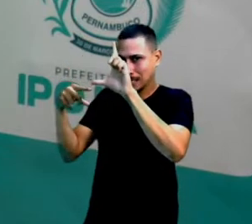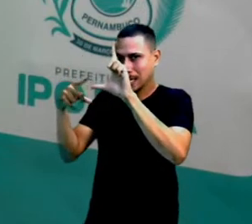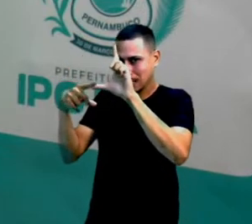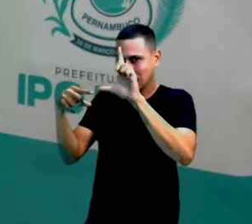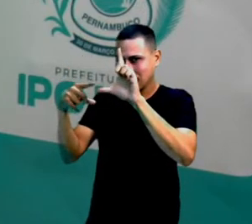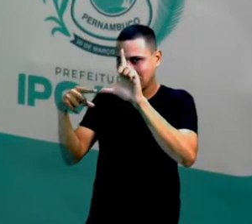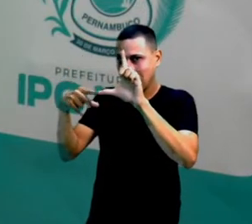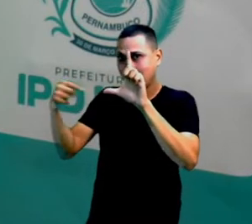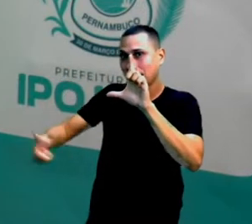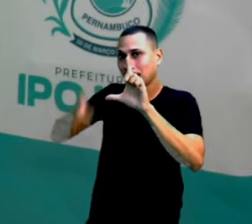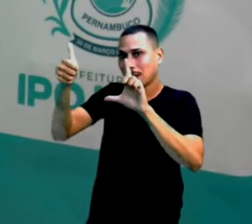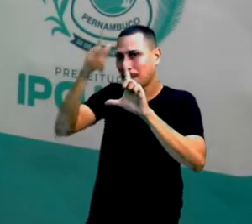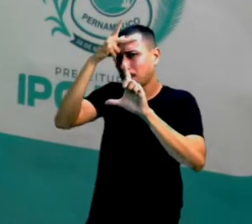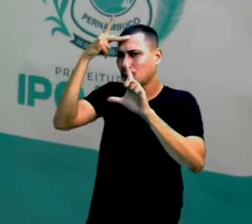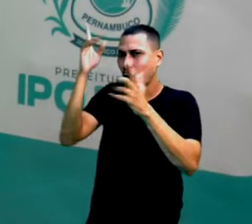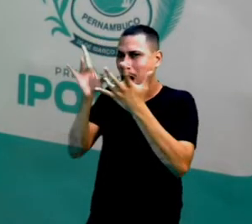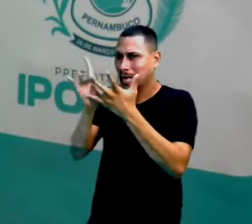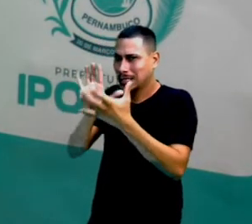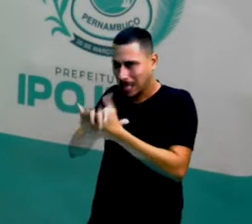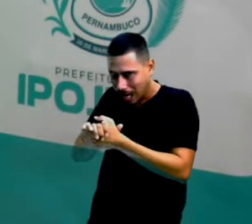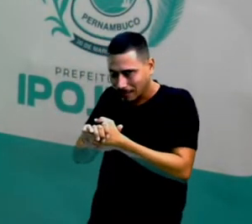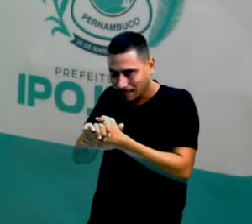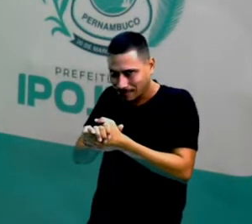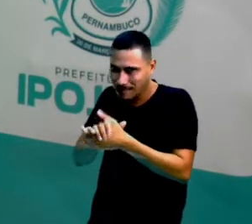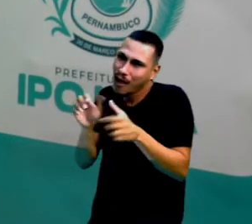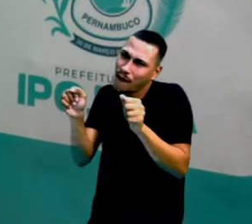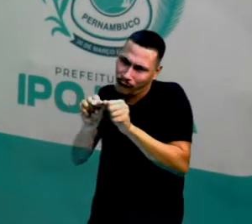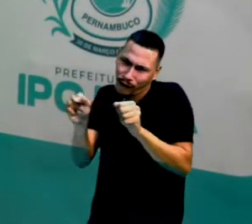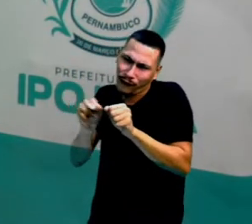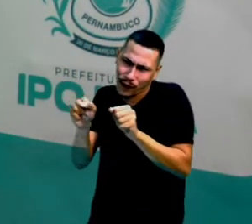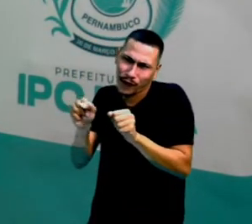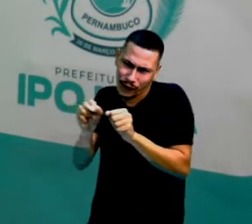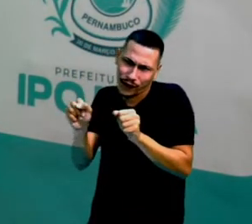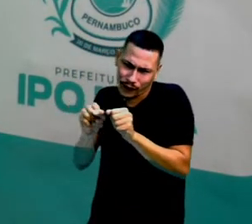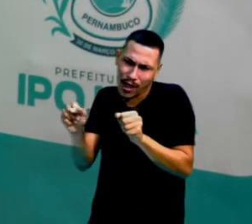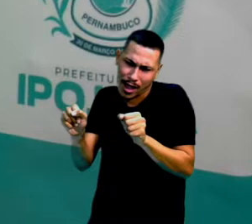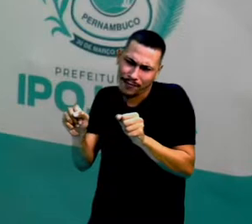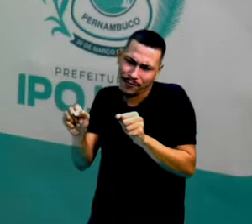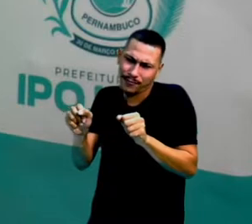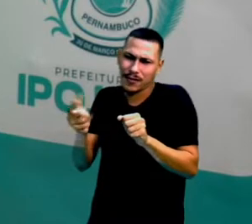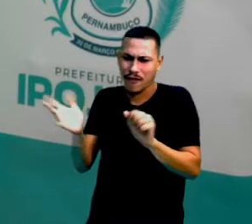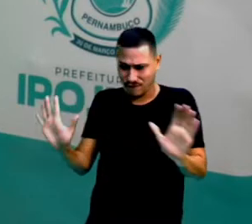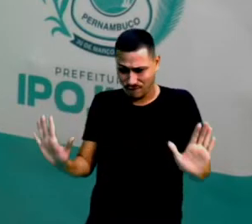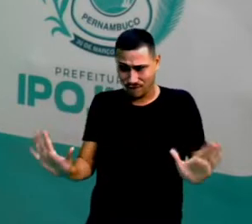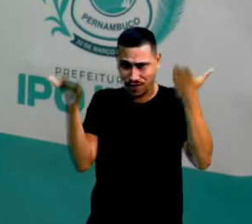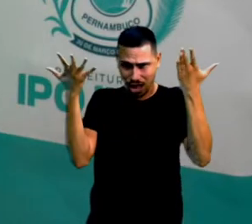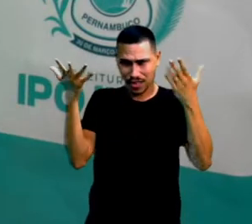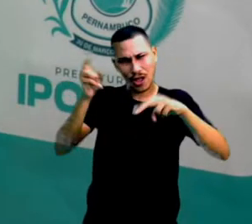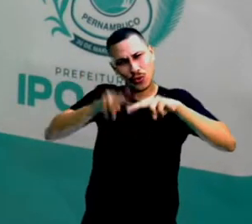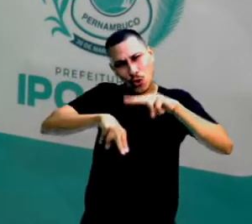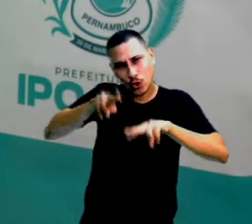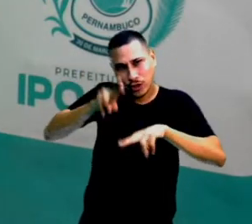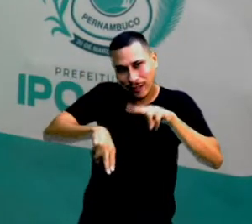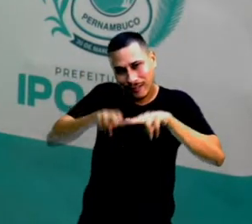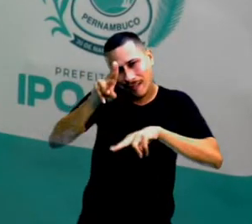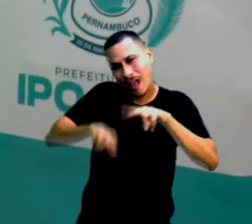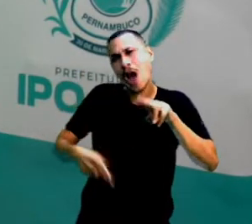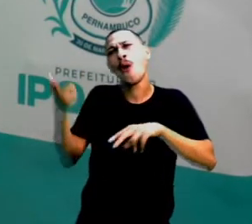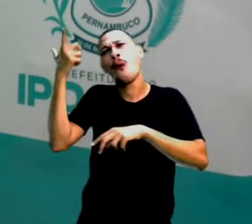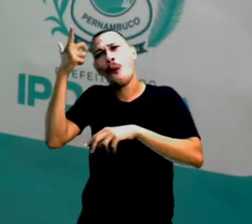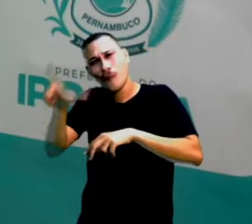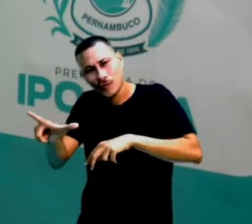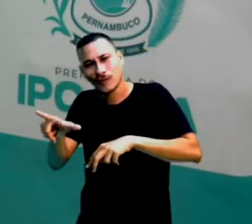casar. Né? Isso é uma adivinhação lá que a gente faz durante as festas juninas, dentre tantas que